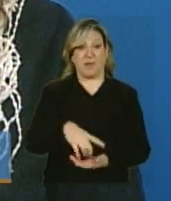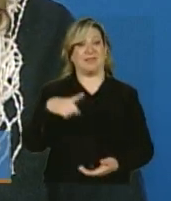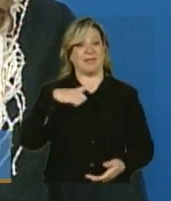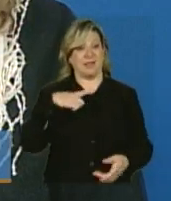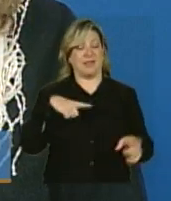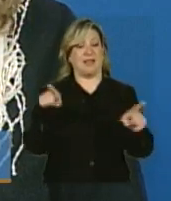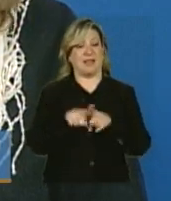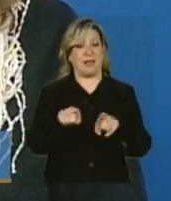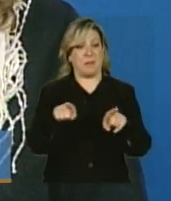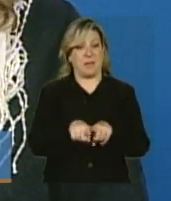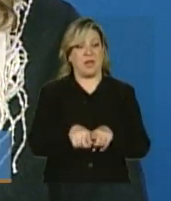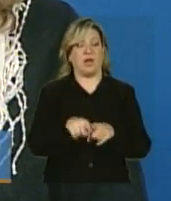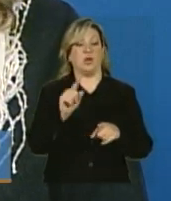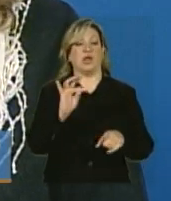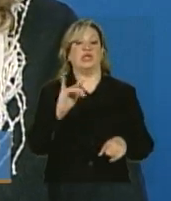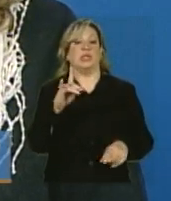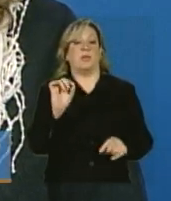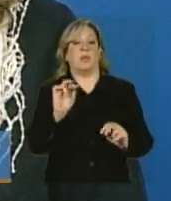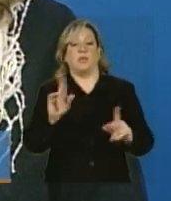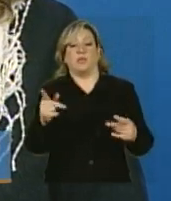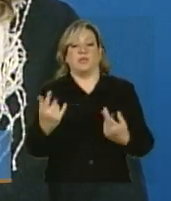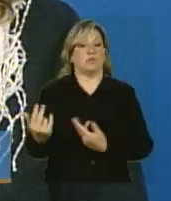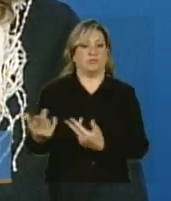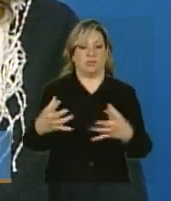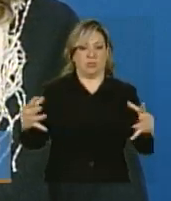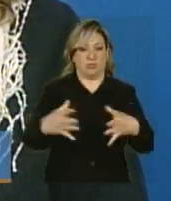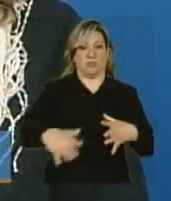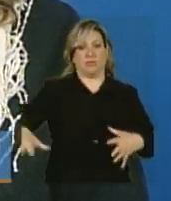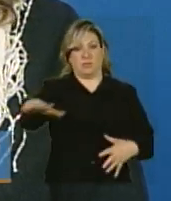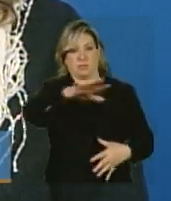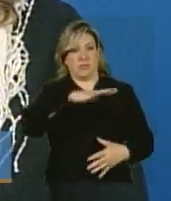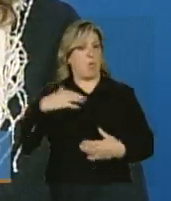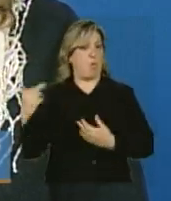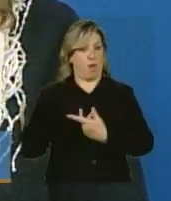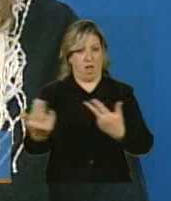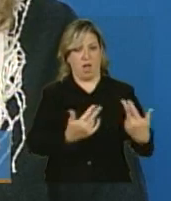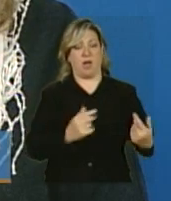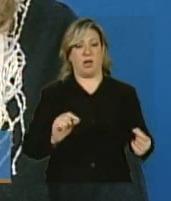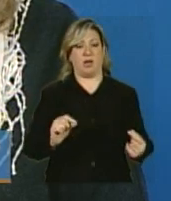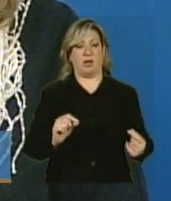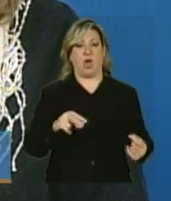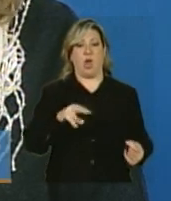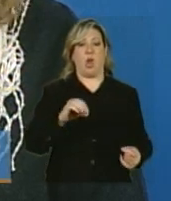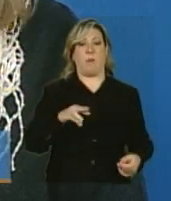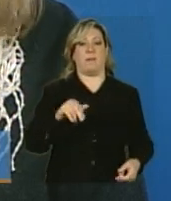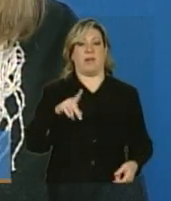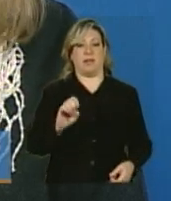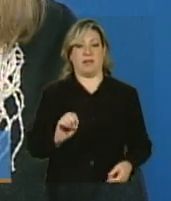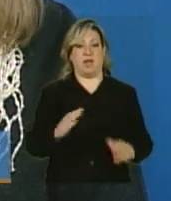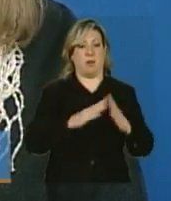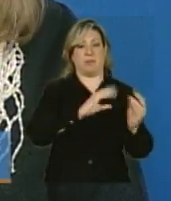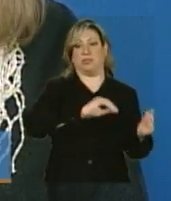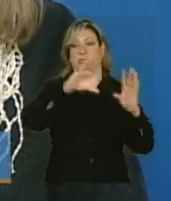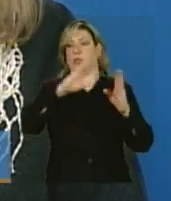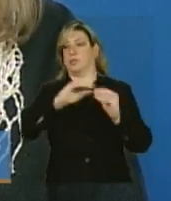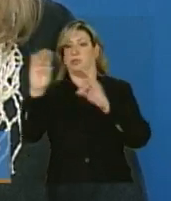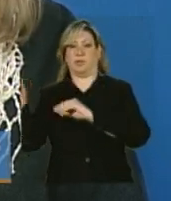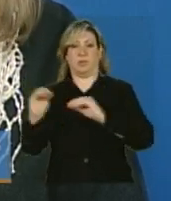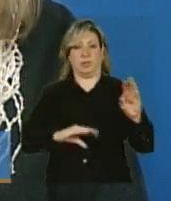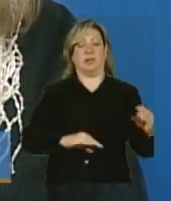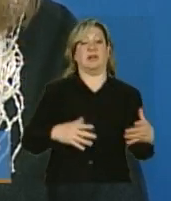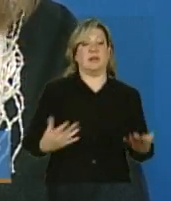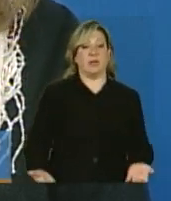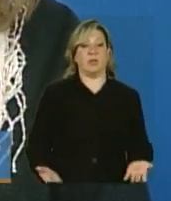uma característica comum à maioria, que é a de ser nômade, as políticas que nós